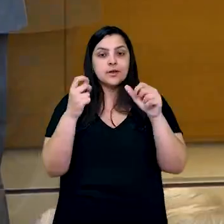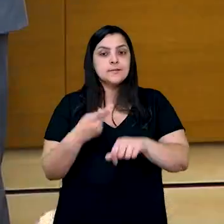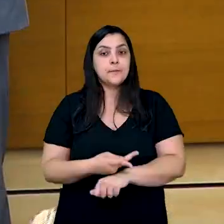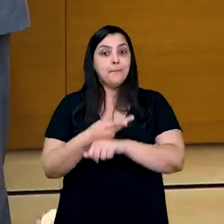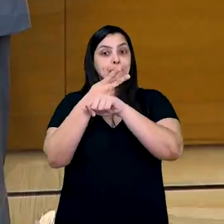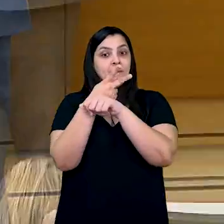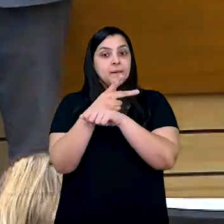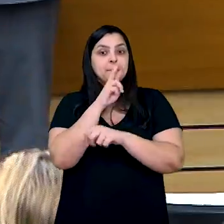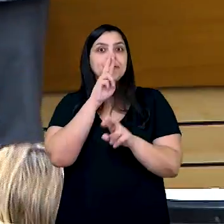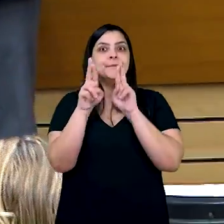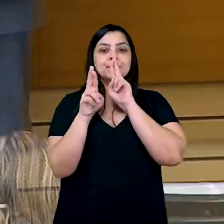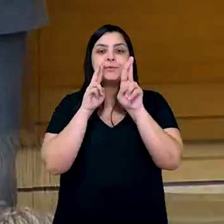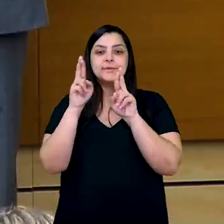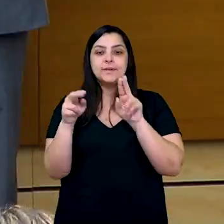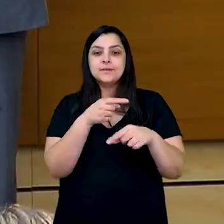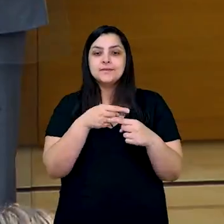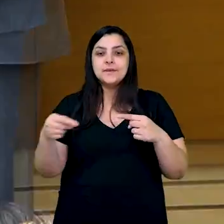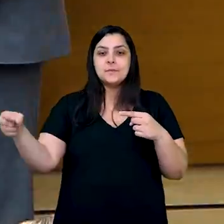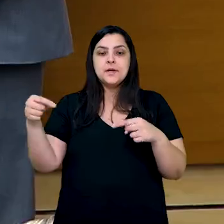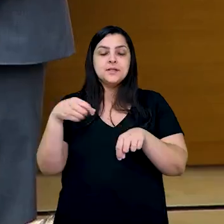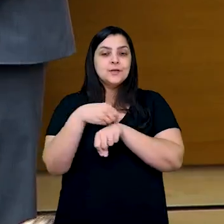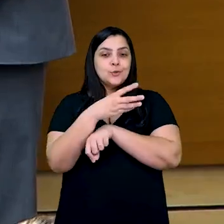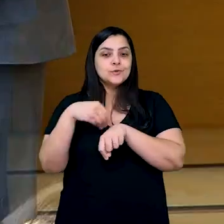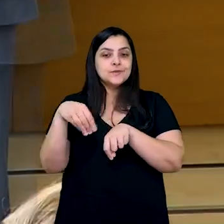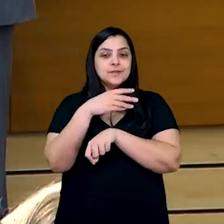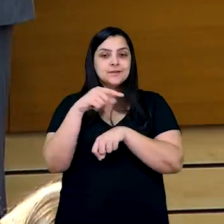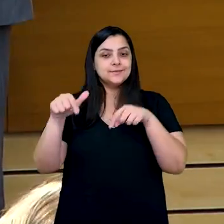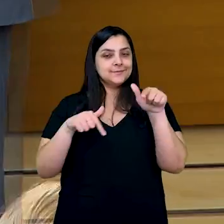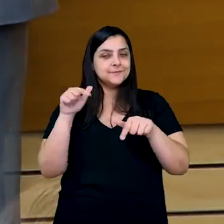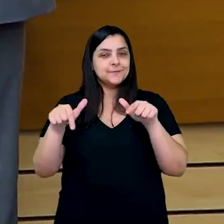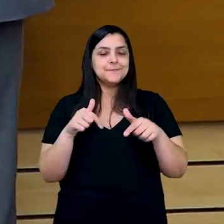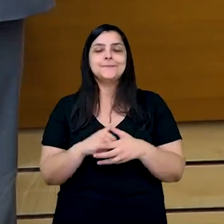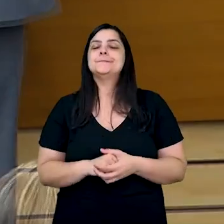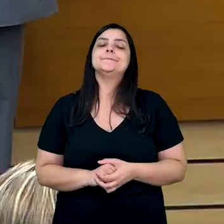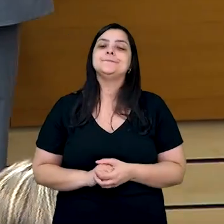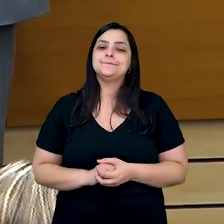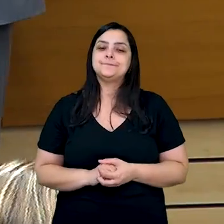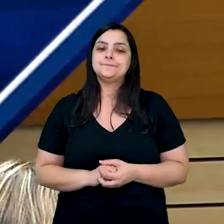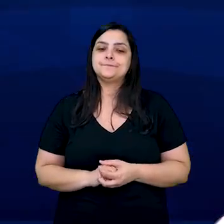foram premiados pelo desempenho na Semana Nacional da Conciliação Trabalhista.